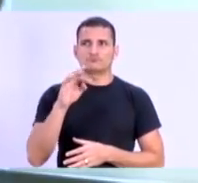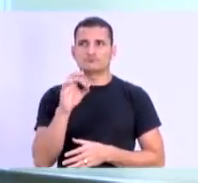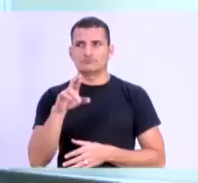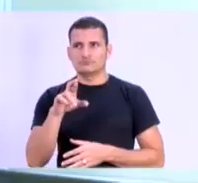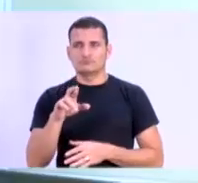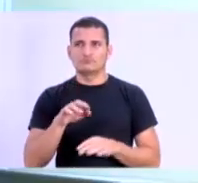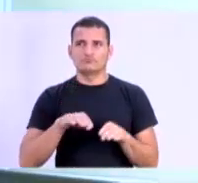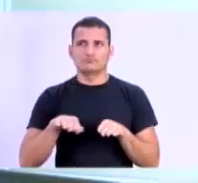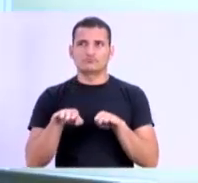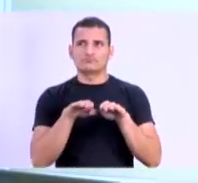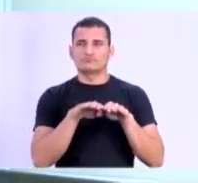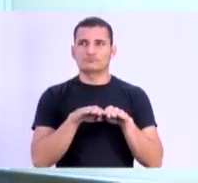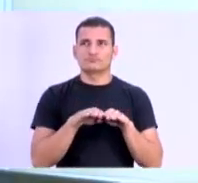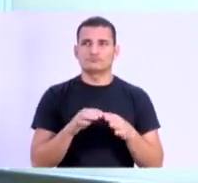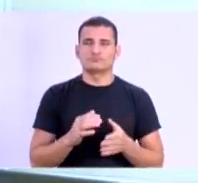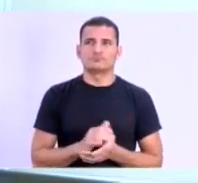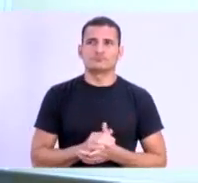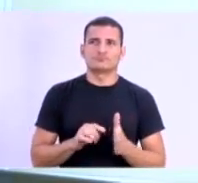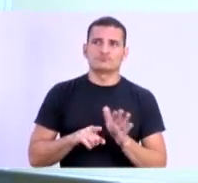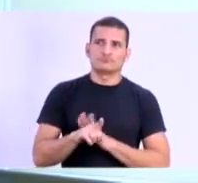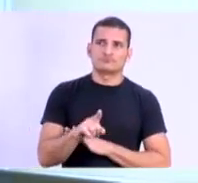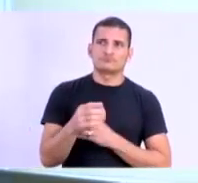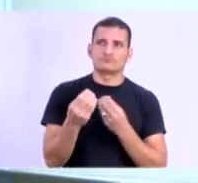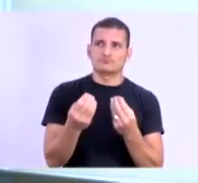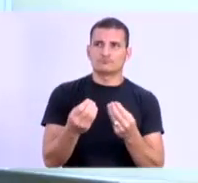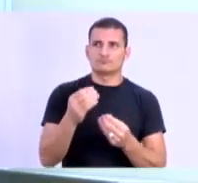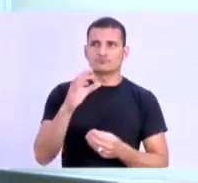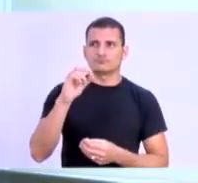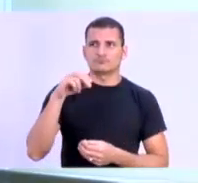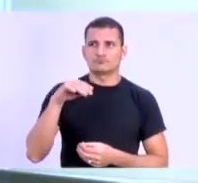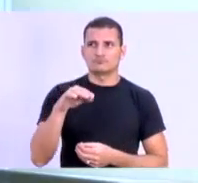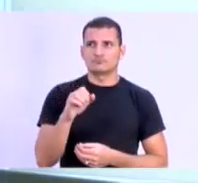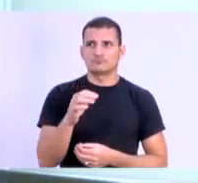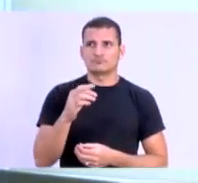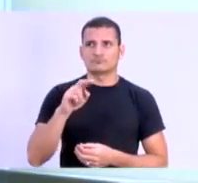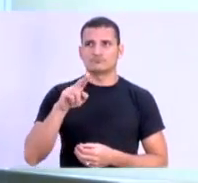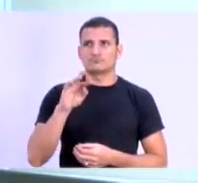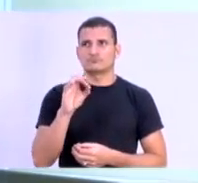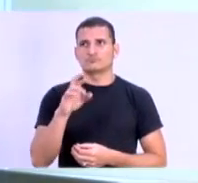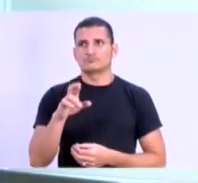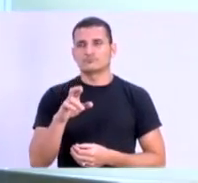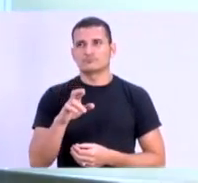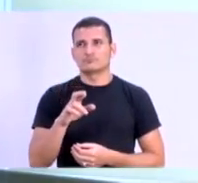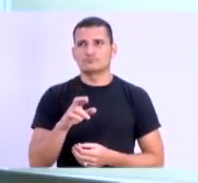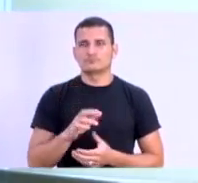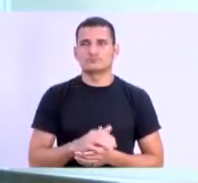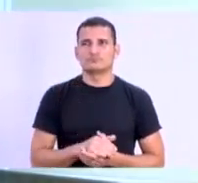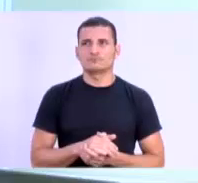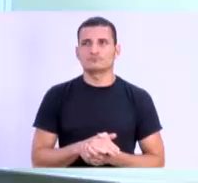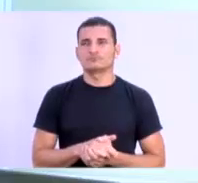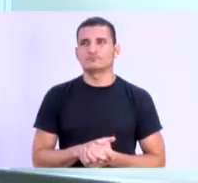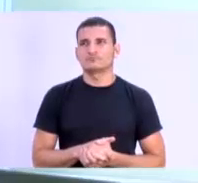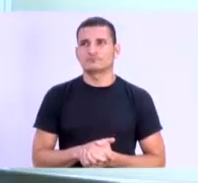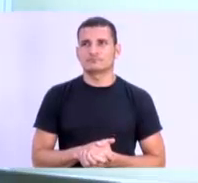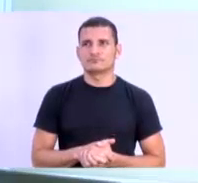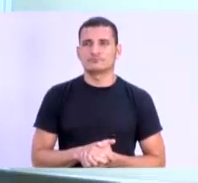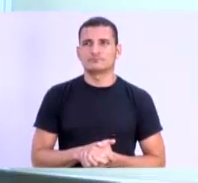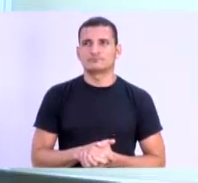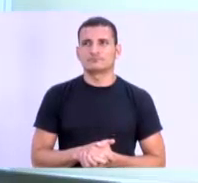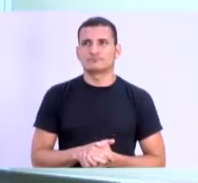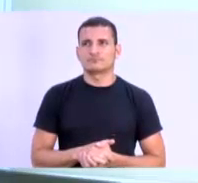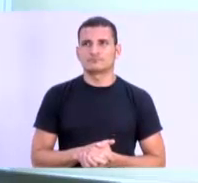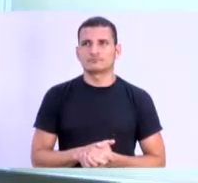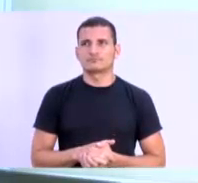pergunta, para que eu preciso de um construtor? Gente, olha aí, para que eu preciso de um construtor? Resposta, para definir